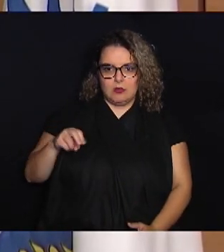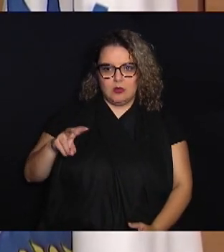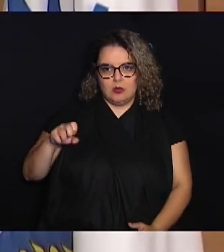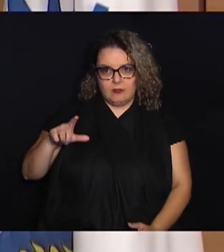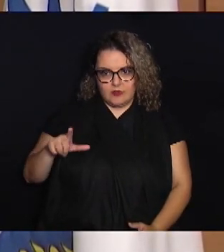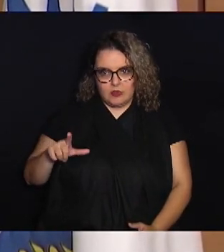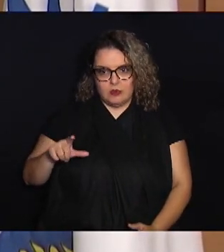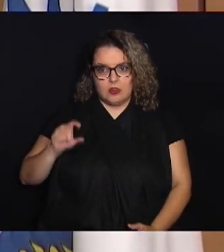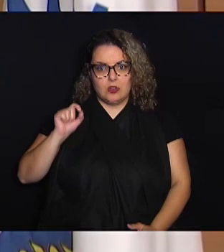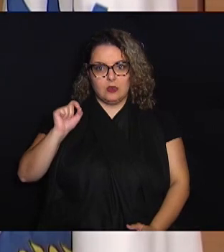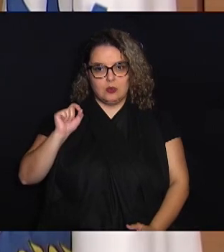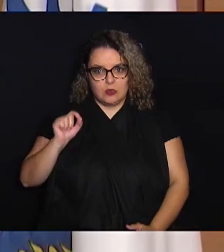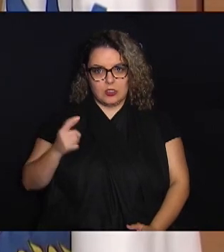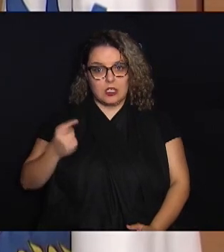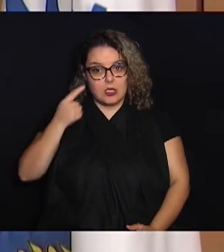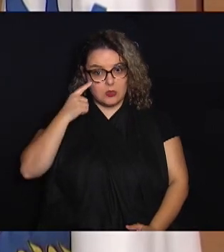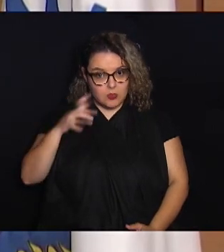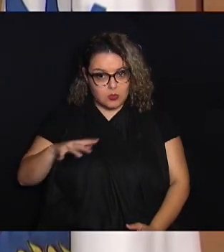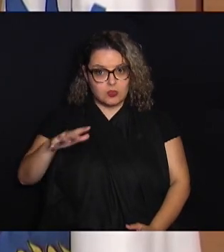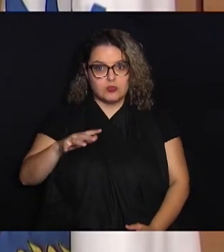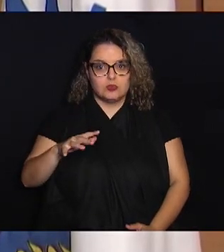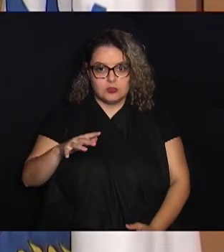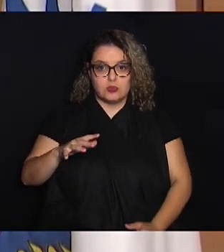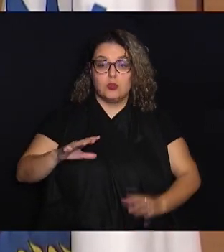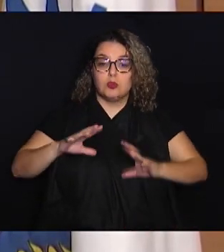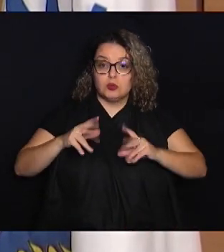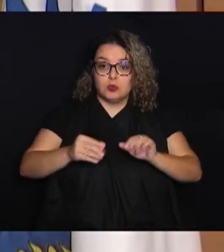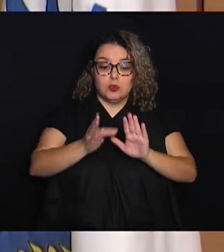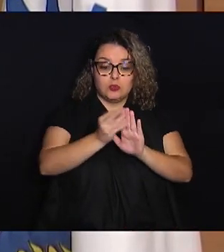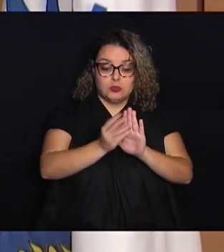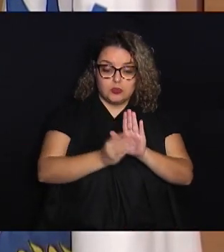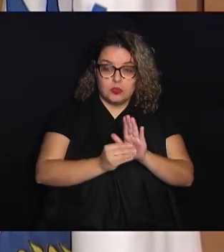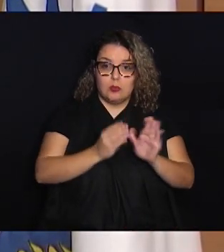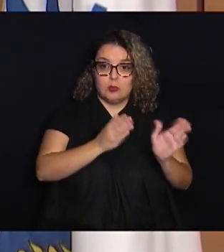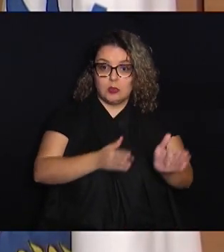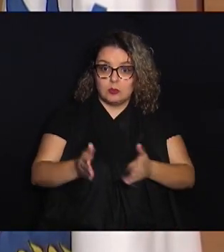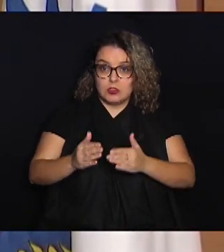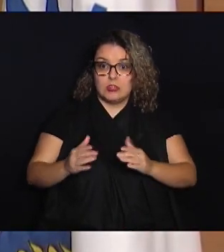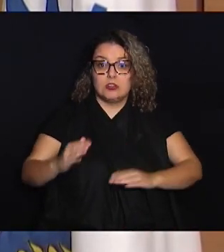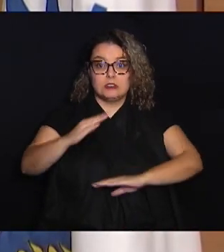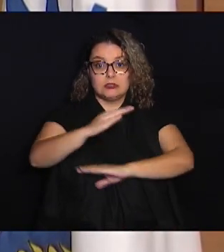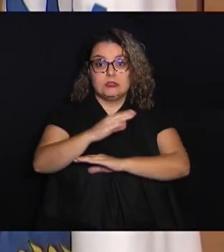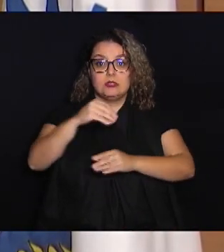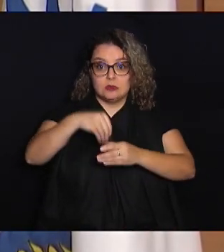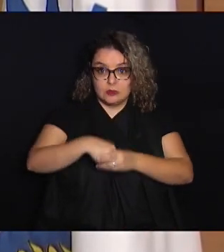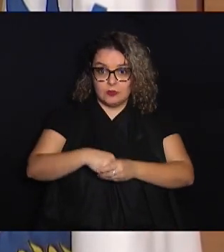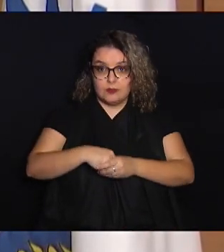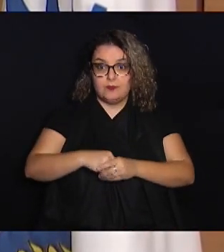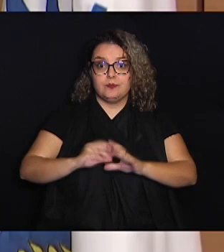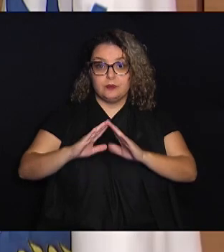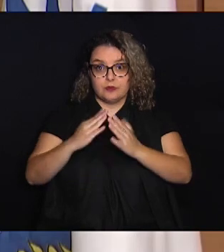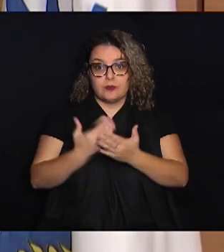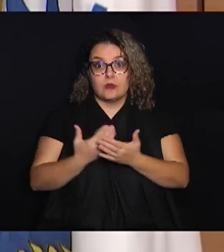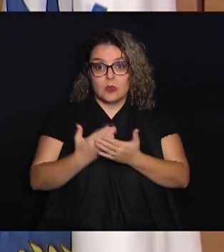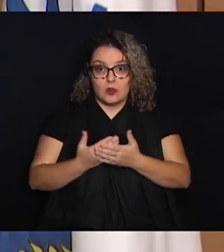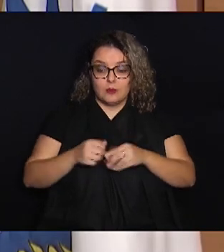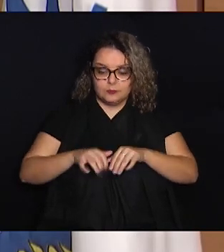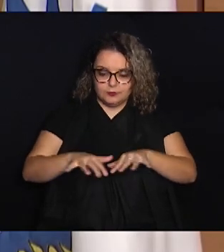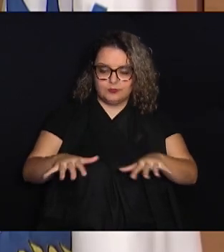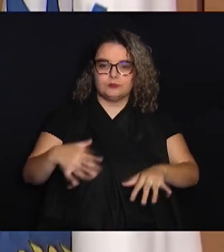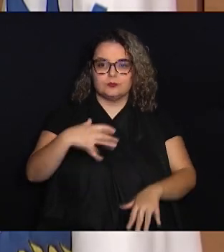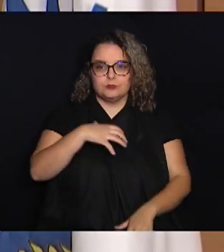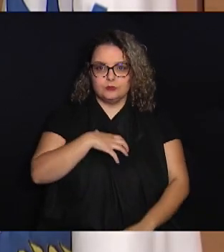que a ideia é levar todo o conteúdo produzido aqui na Câmara, levar para as escolas, né? De